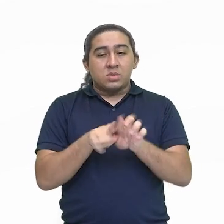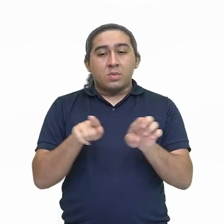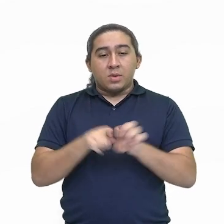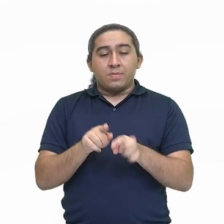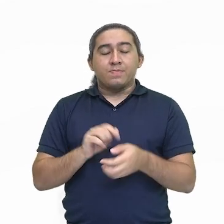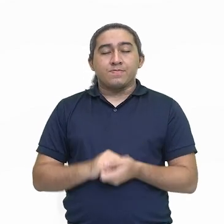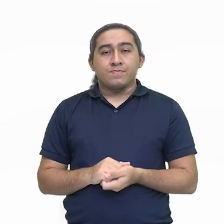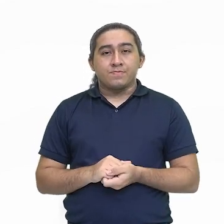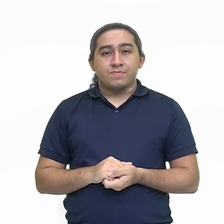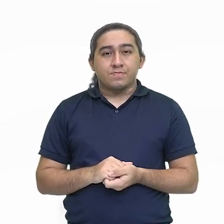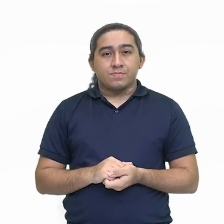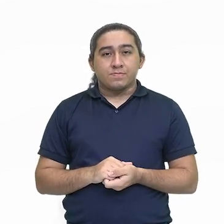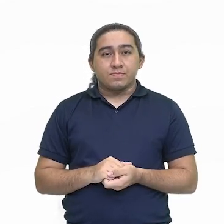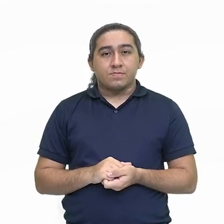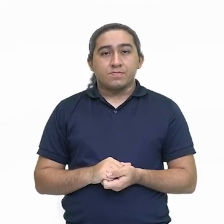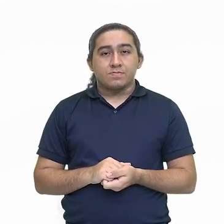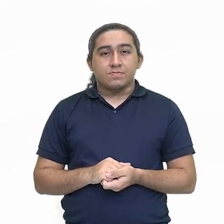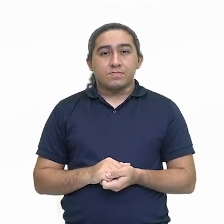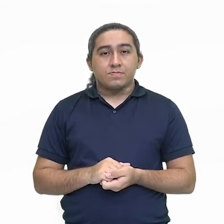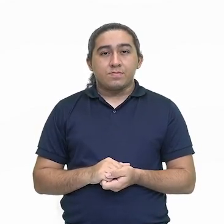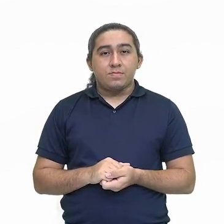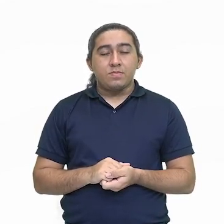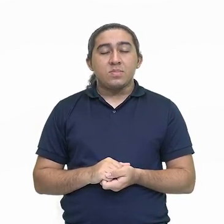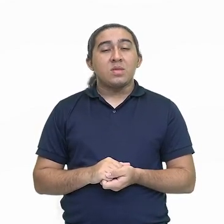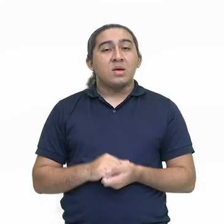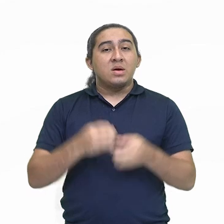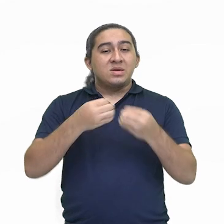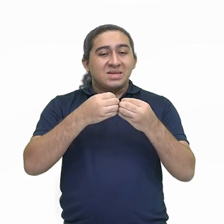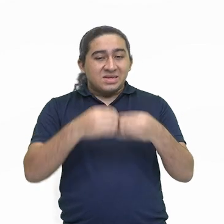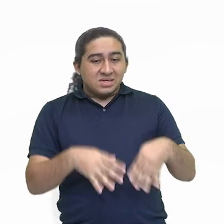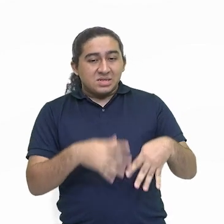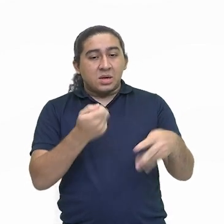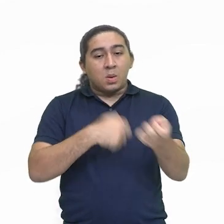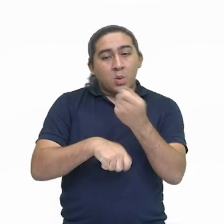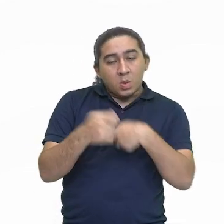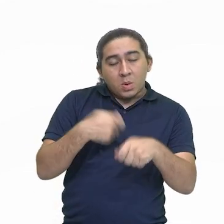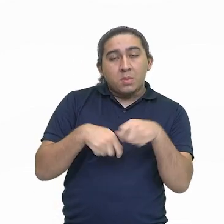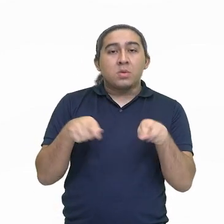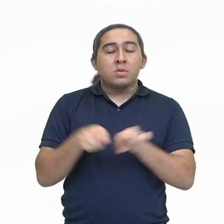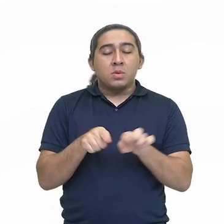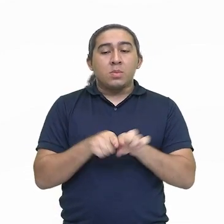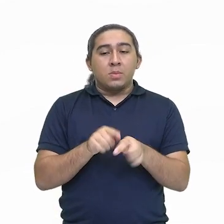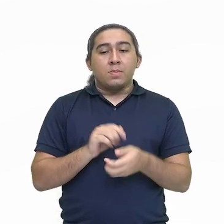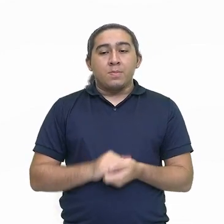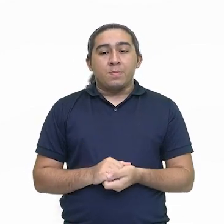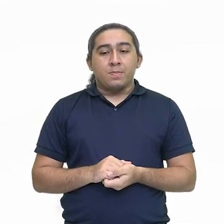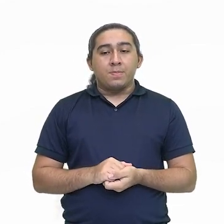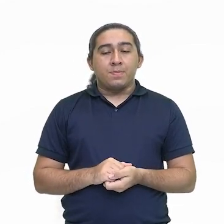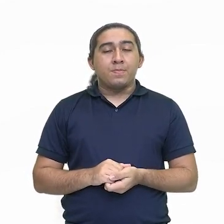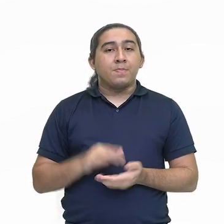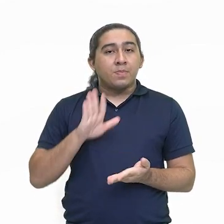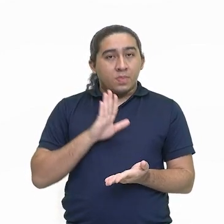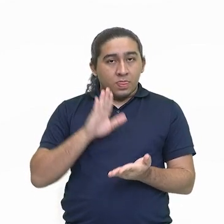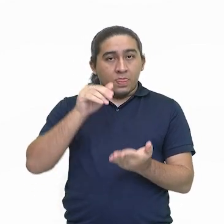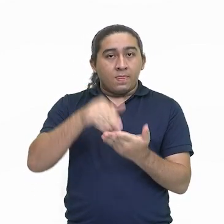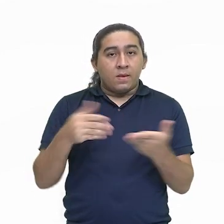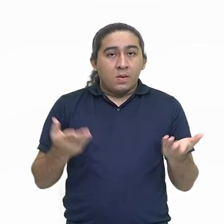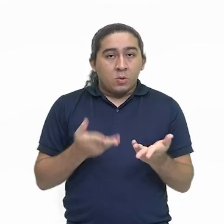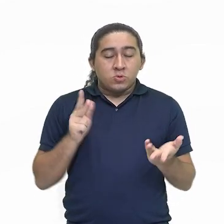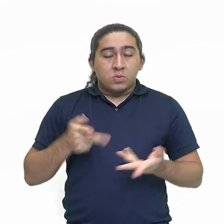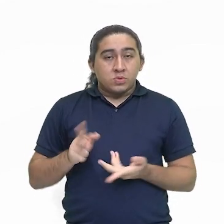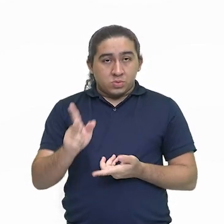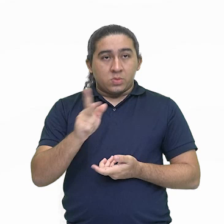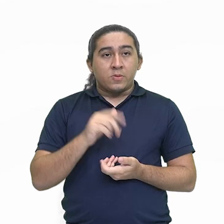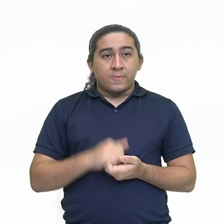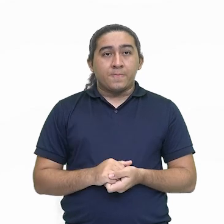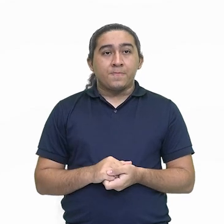ali explodindo na Venezuela, crise econômica, né, e que, inclusive, continua até os dias